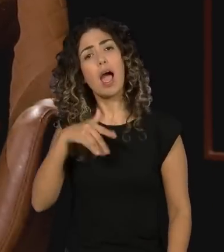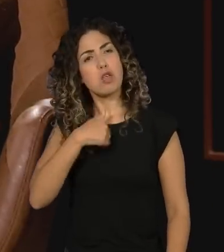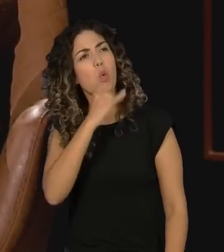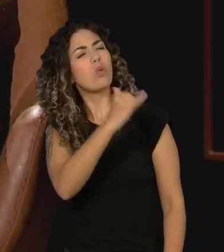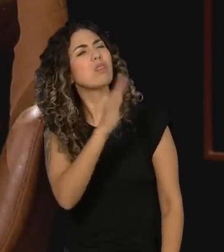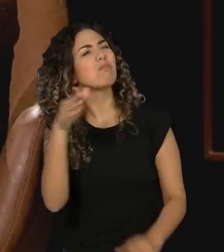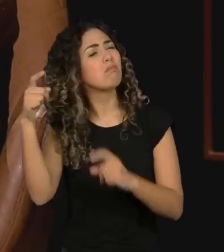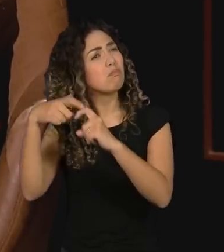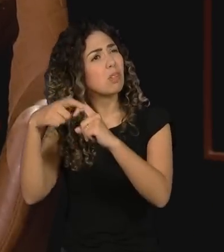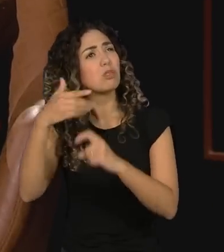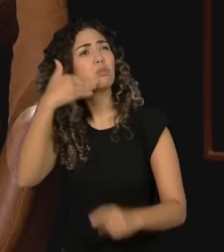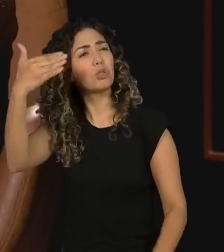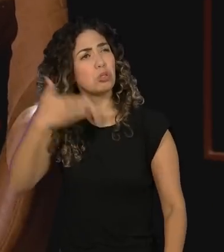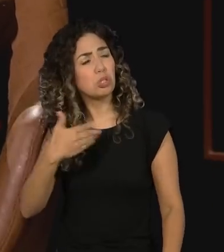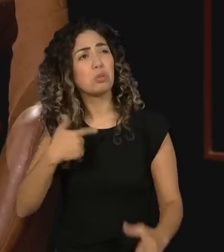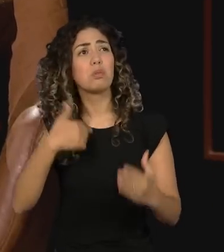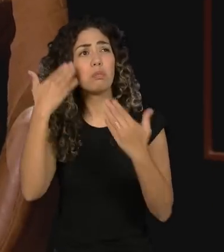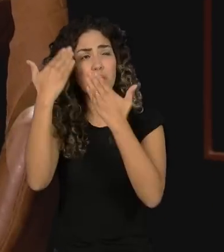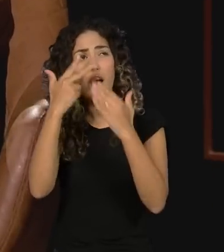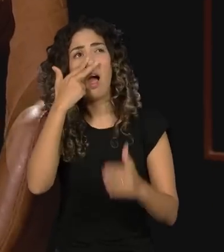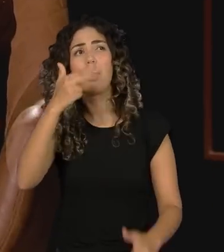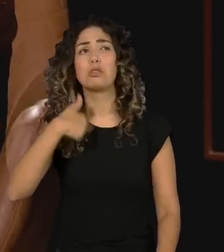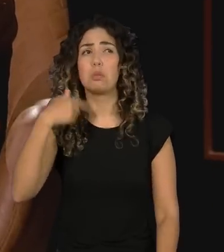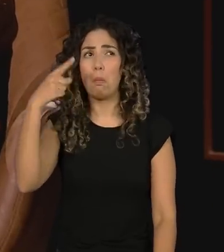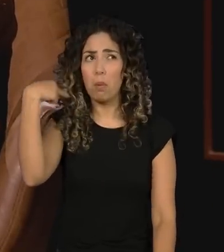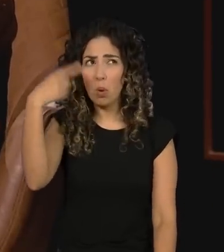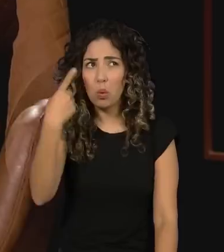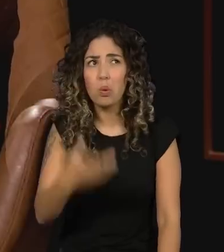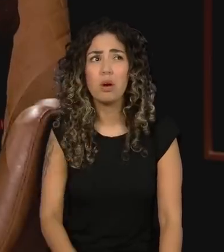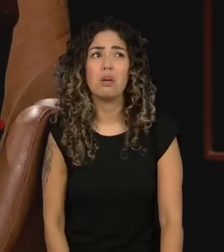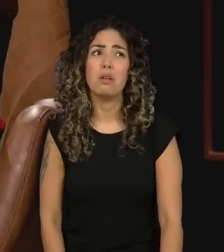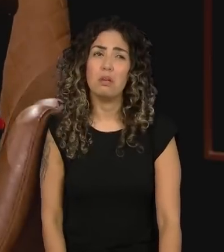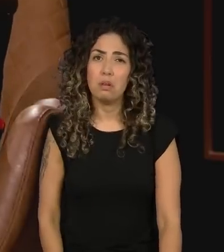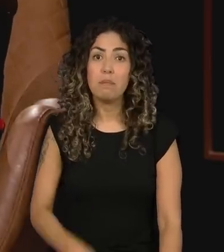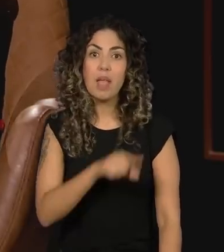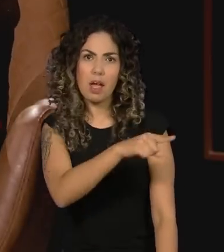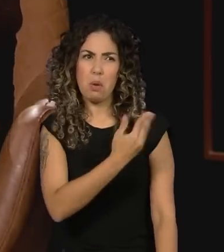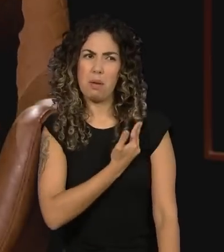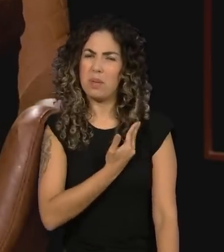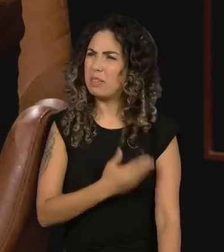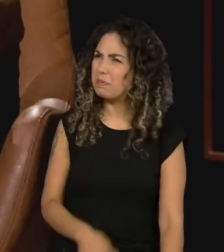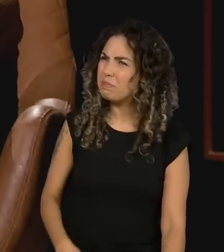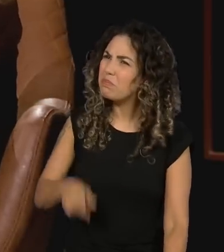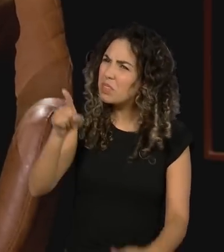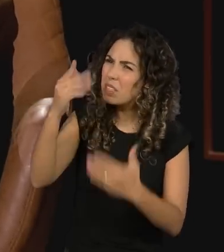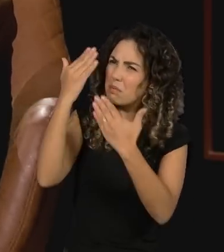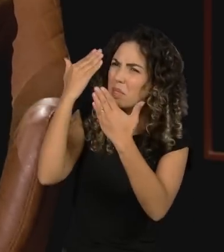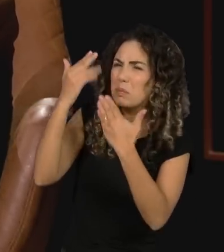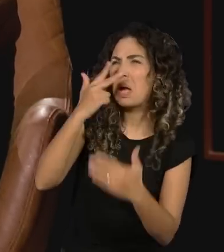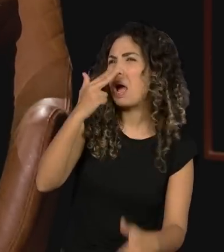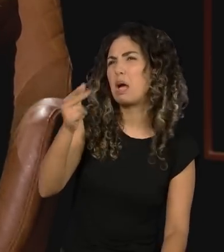estou pirando. E ele falou, eu acho que você não devia fazer análise, não. Acho que você